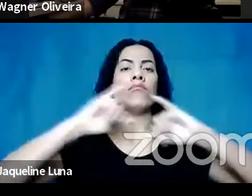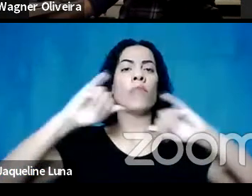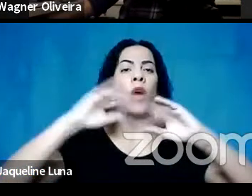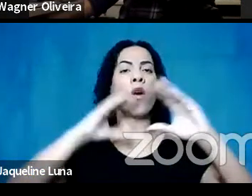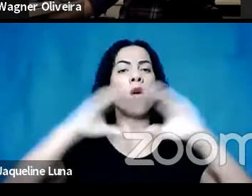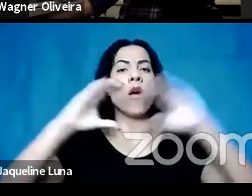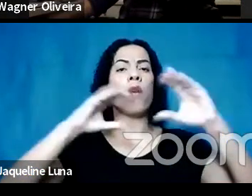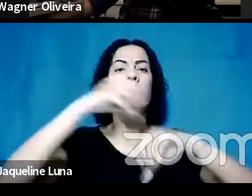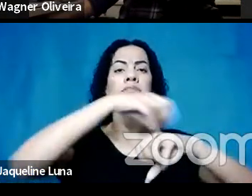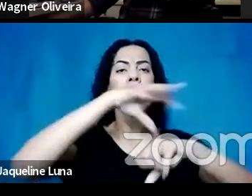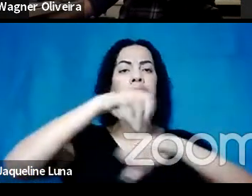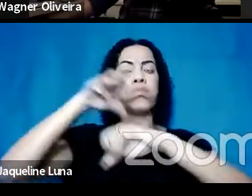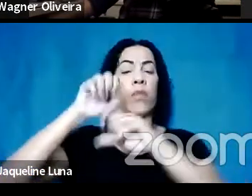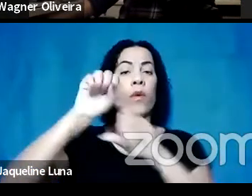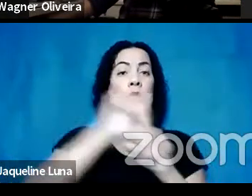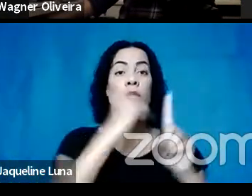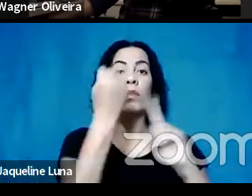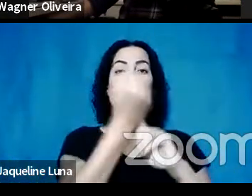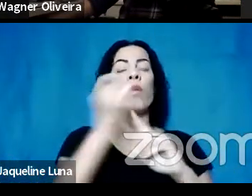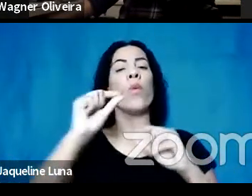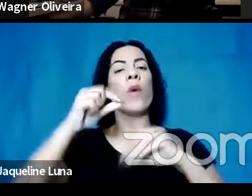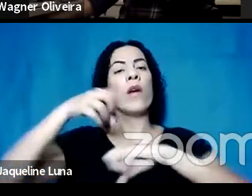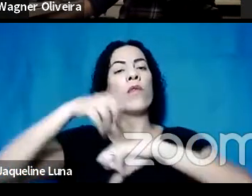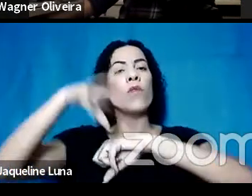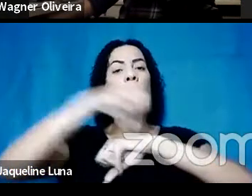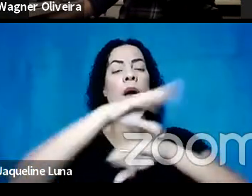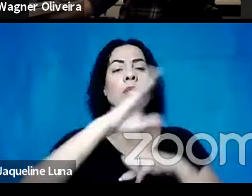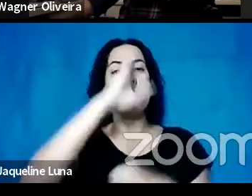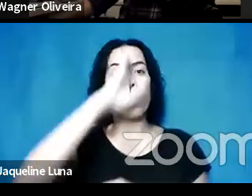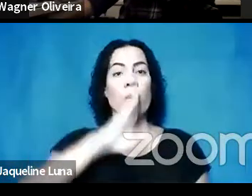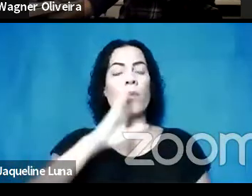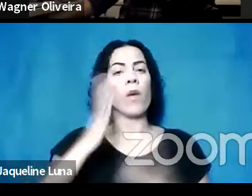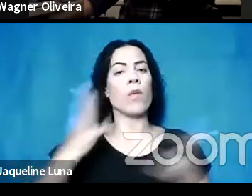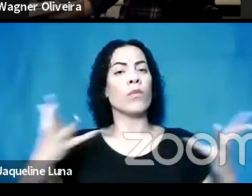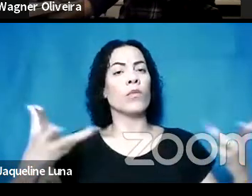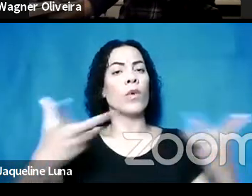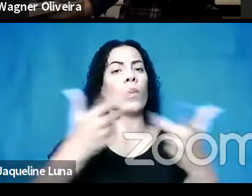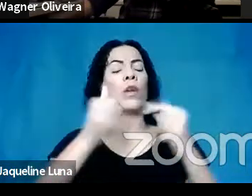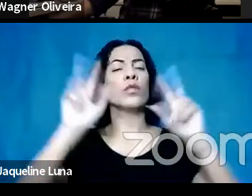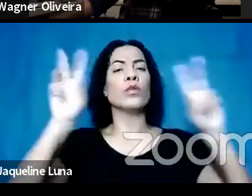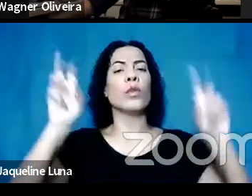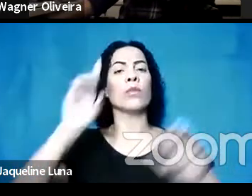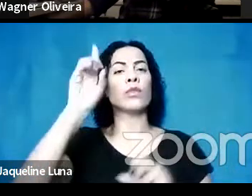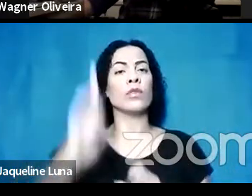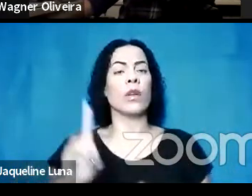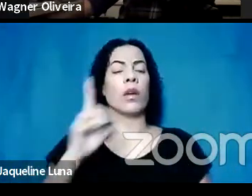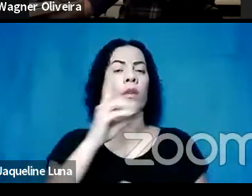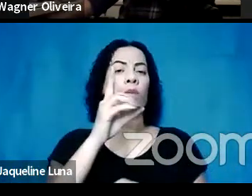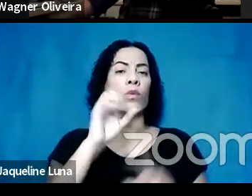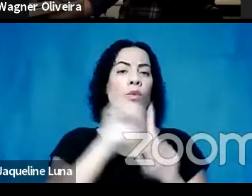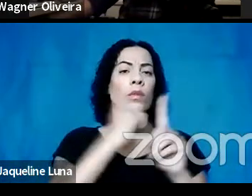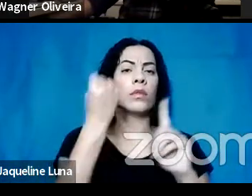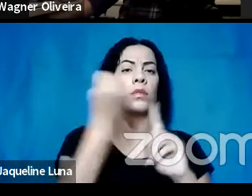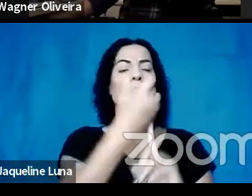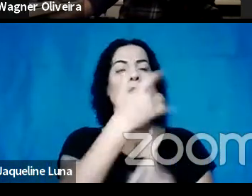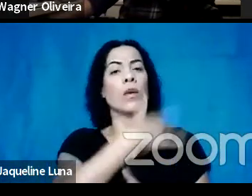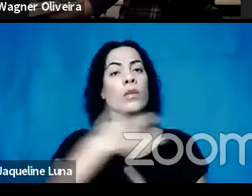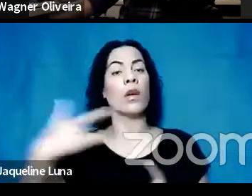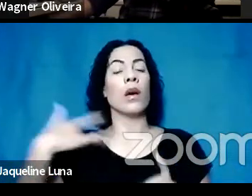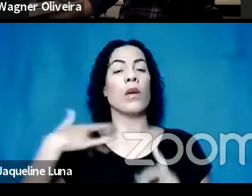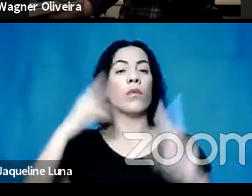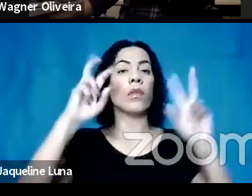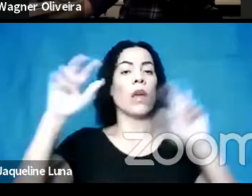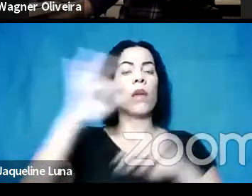de fazer comunicação pública de qualidade em saúde, sobre direitos sociais, sobre temas ambientais e outros que